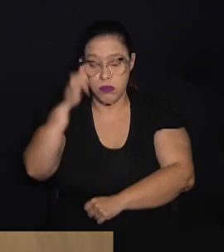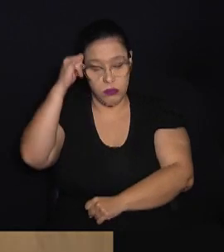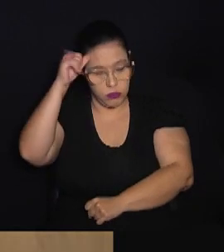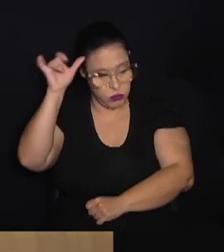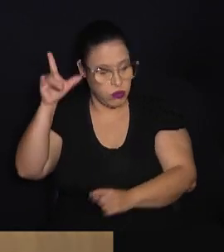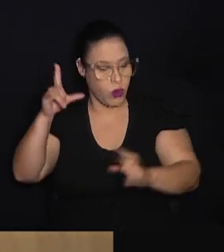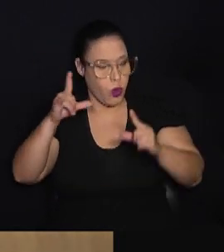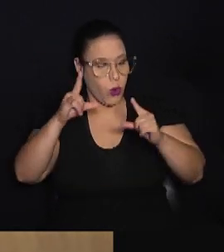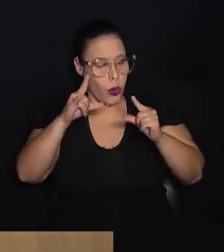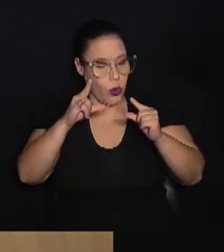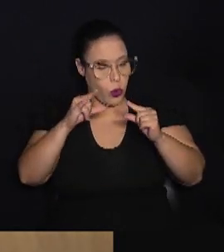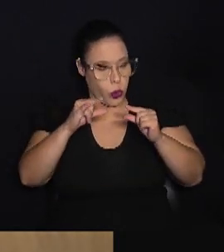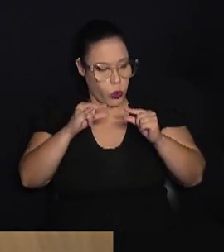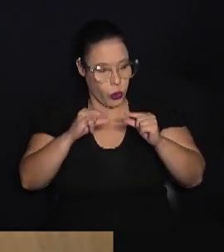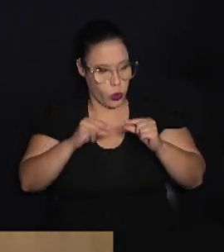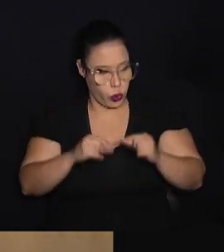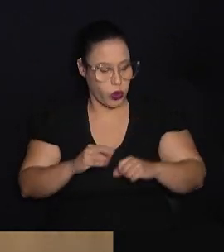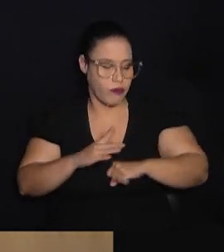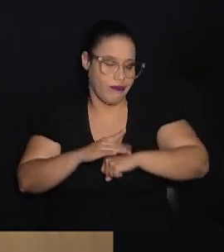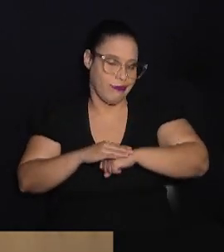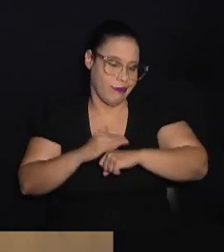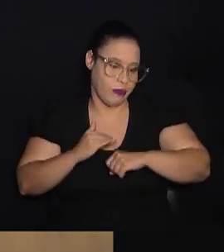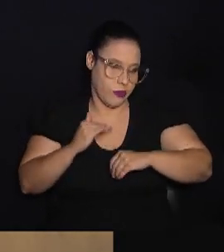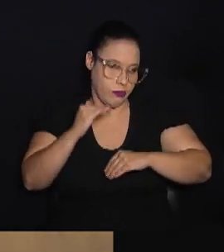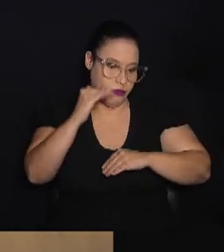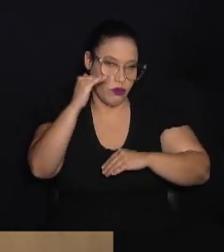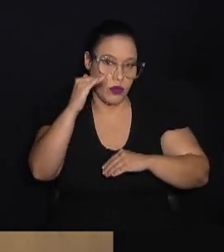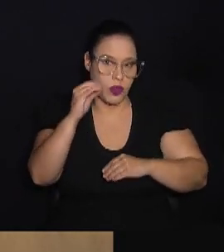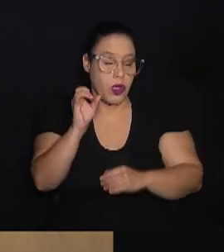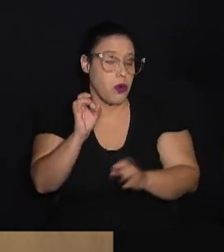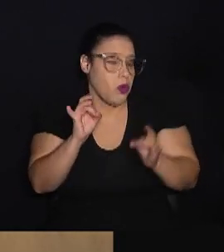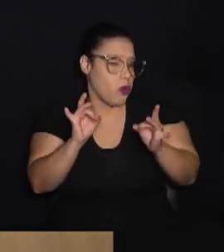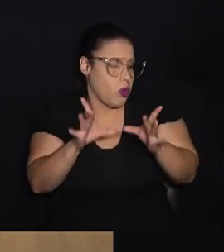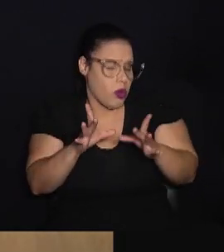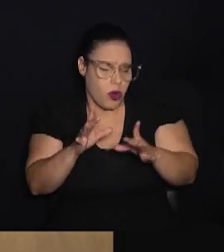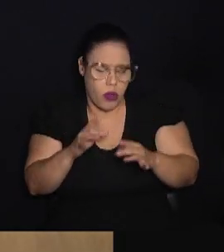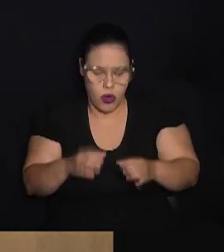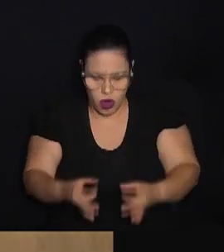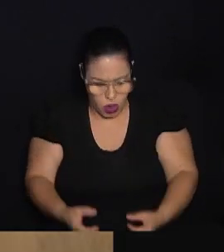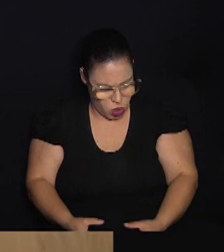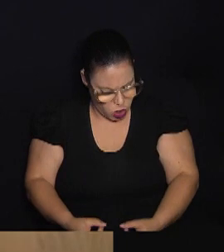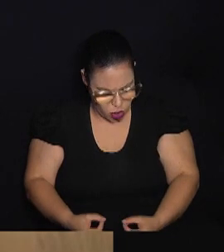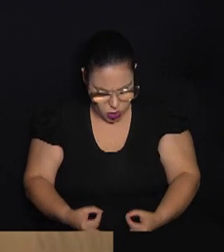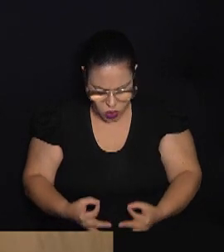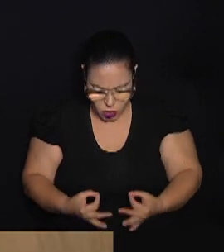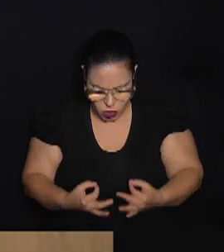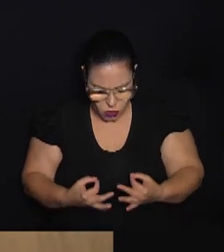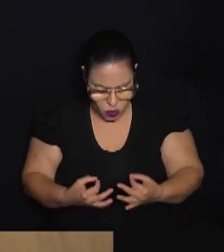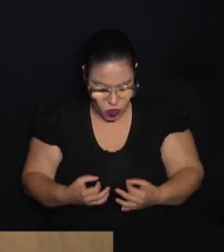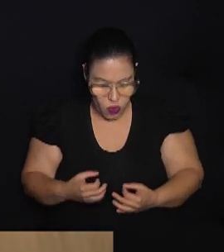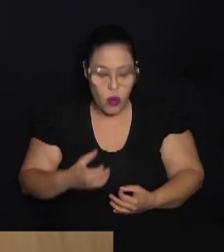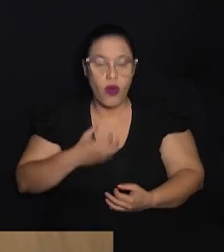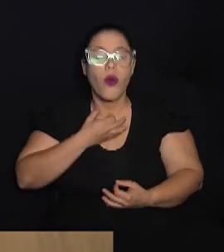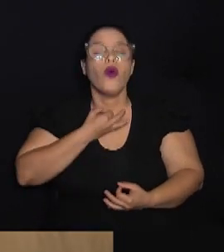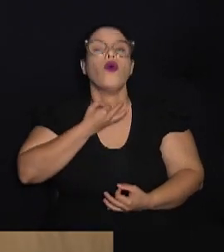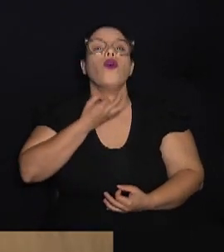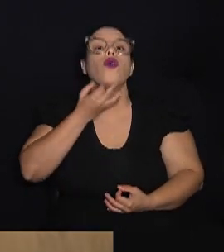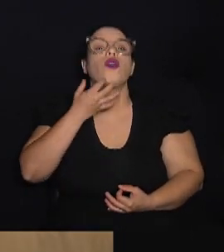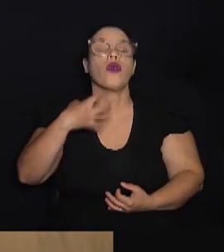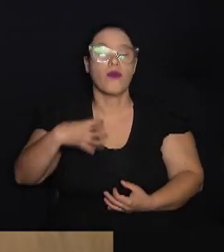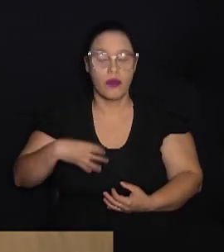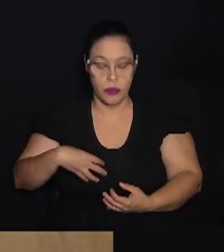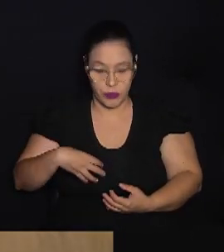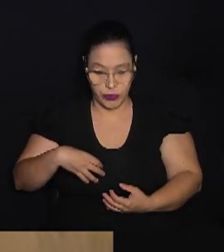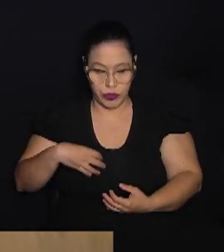reduzir a chance de você desenvolver a doença. E não só o câncer de endométrio está relacionado à obesidade, câncer de esôfago, câncer de mama, câncer